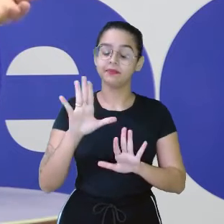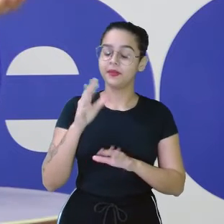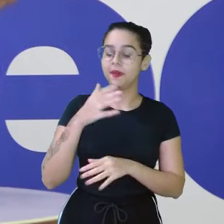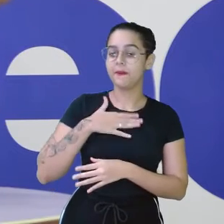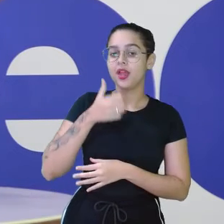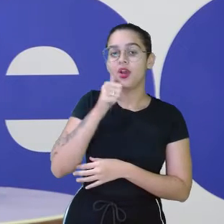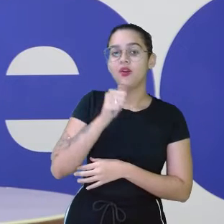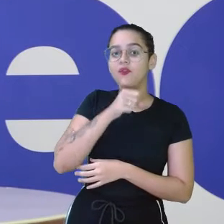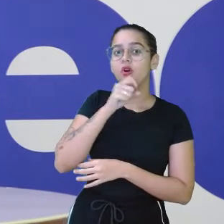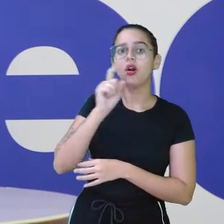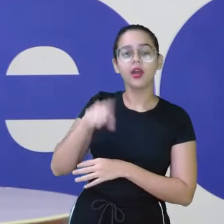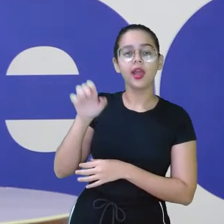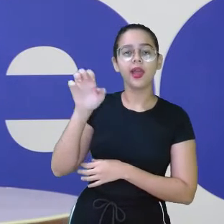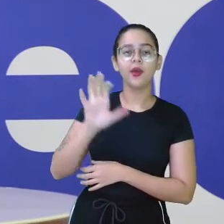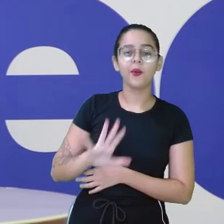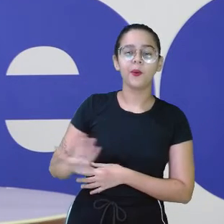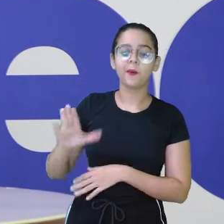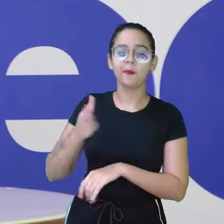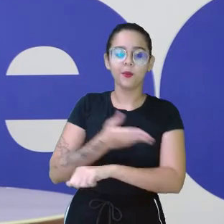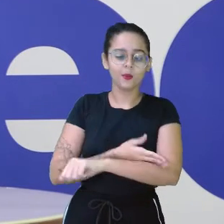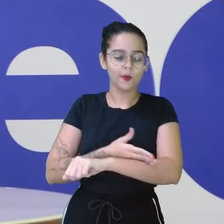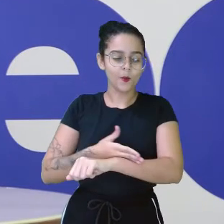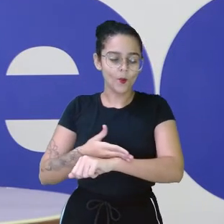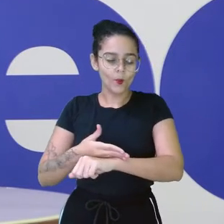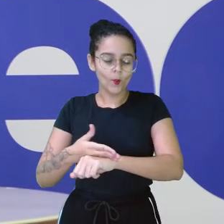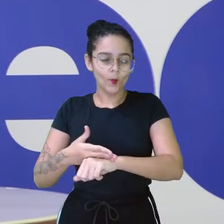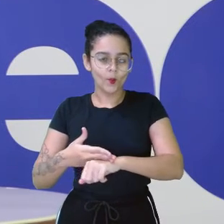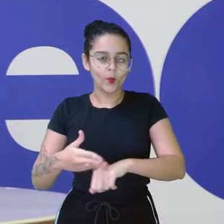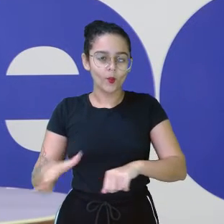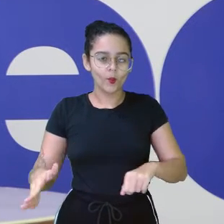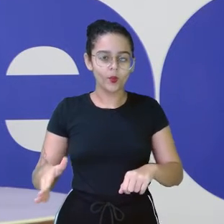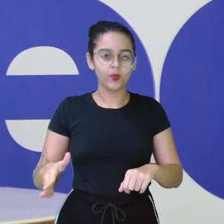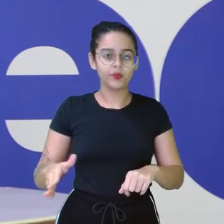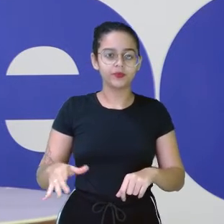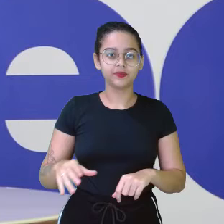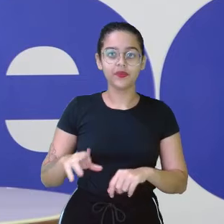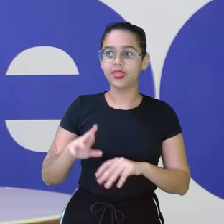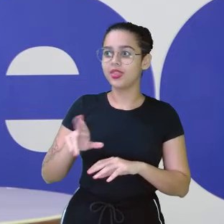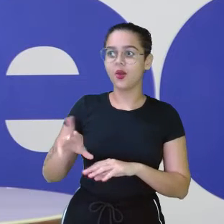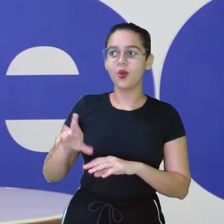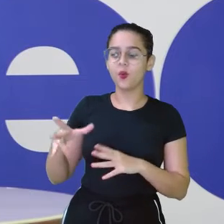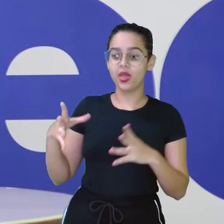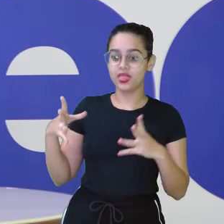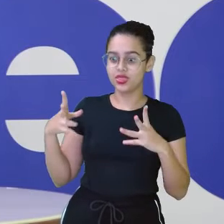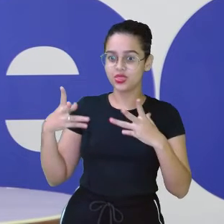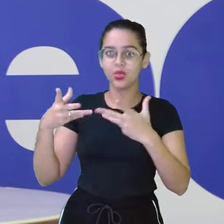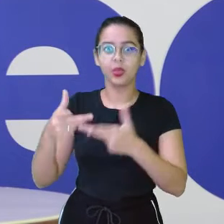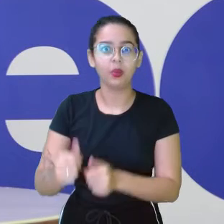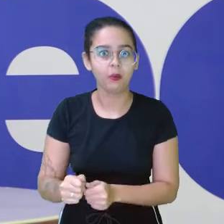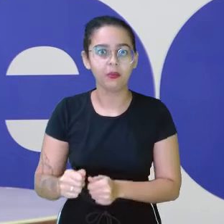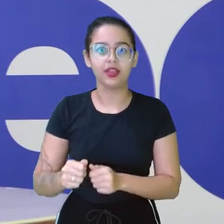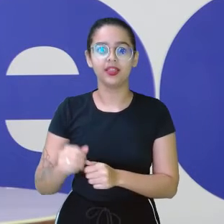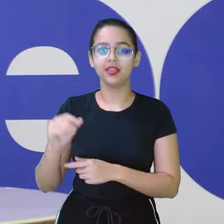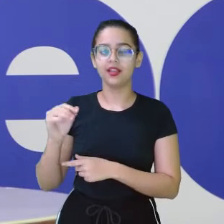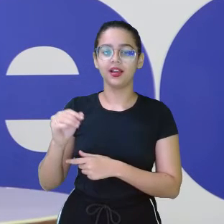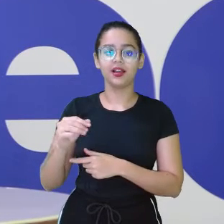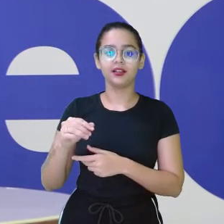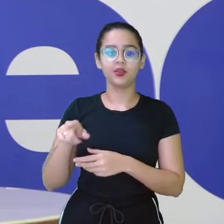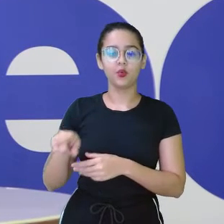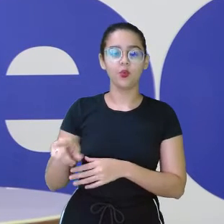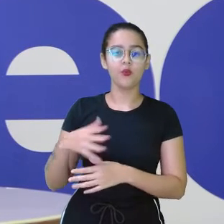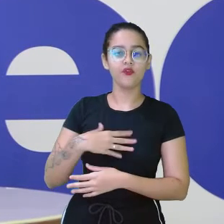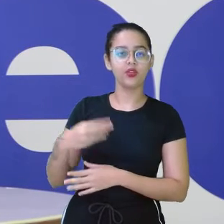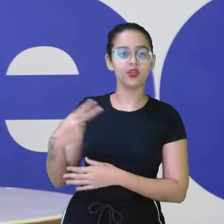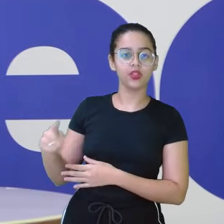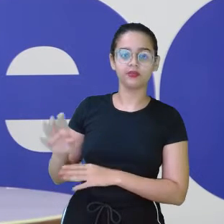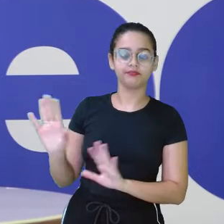era europeia, né, com a Eita. pele mais branca e tudo mais, e não foi tão dominante assim com os filhos e tudo